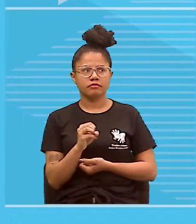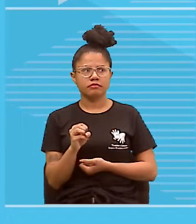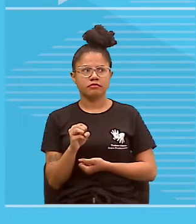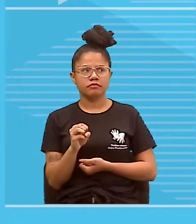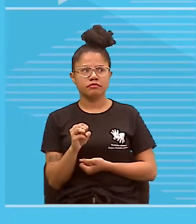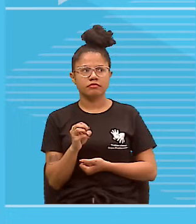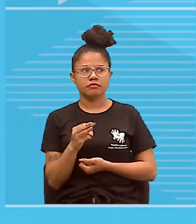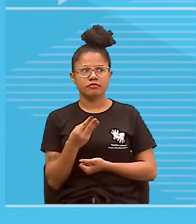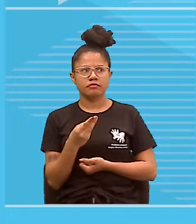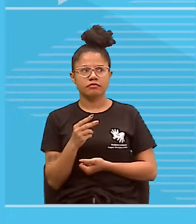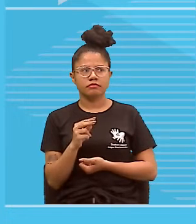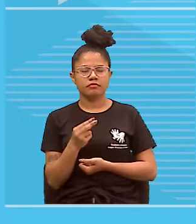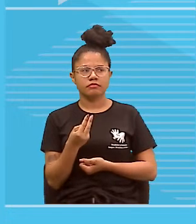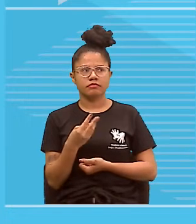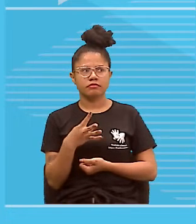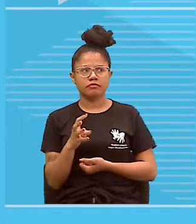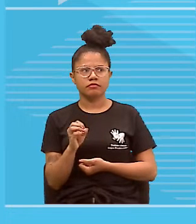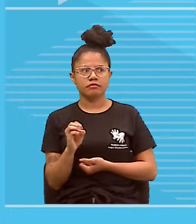ancestrais